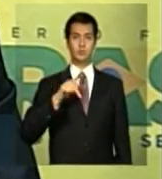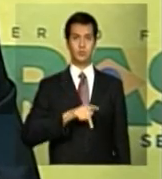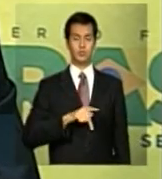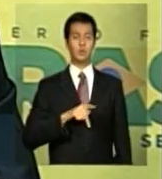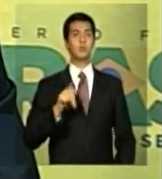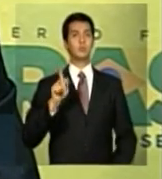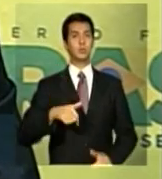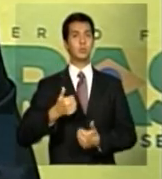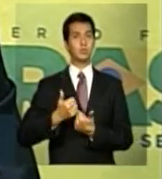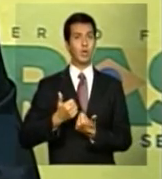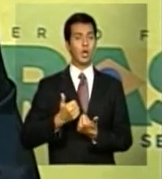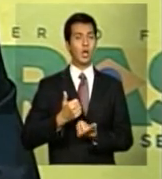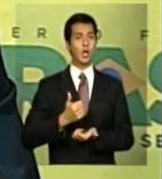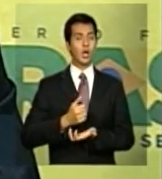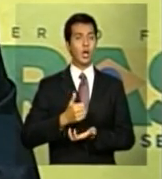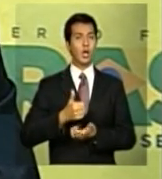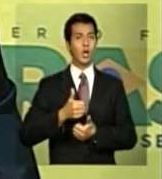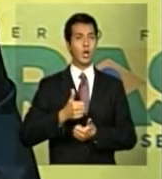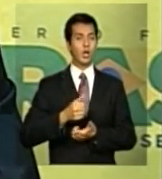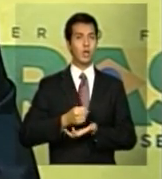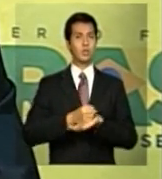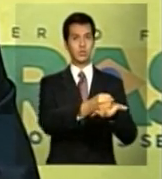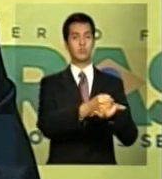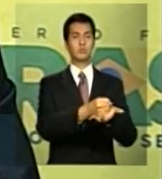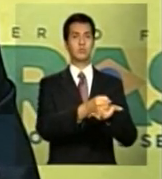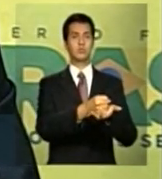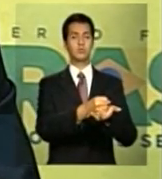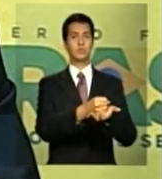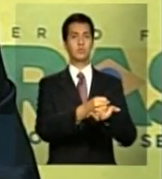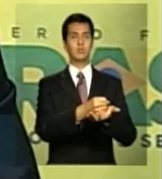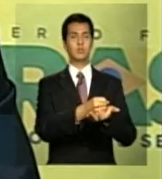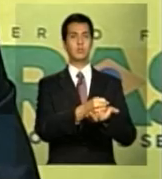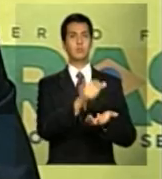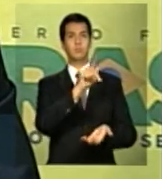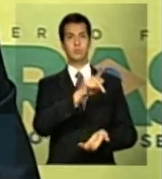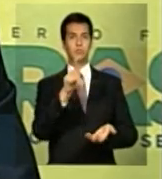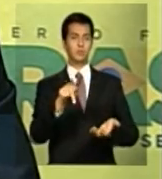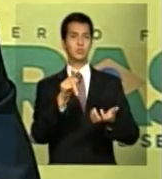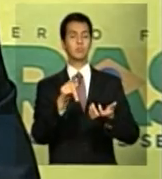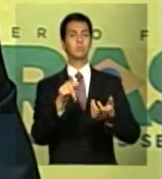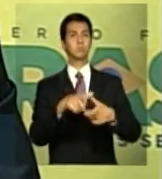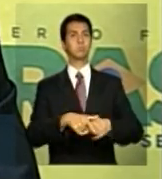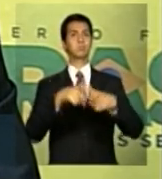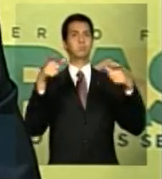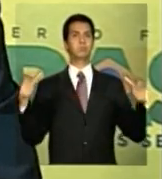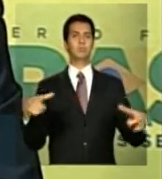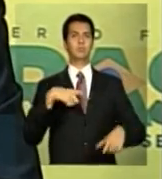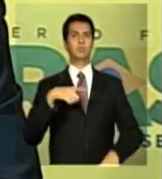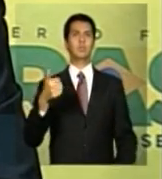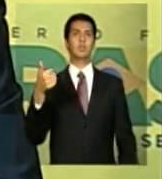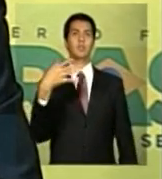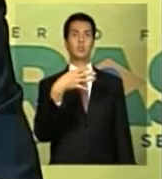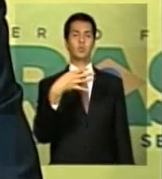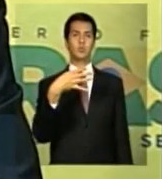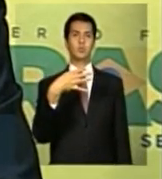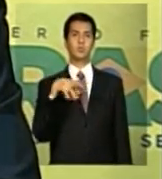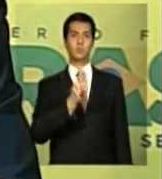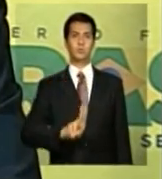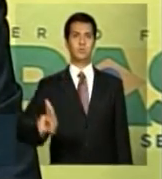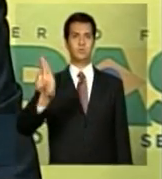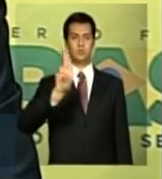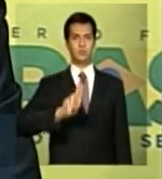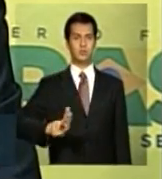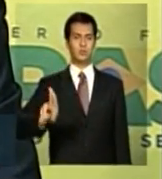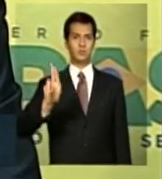dar suporte à expansão da rede federal de ensino, das 14 universidades que nós